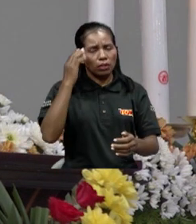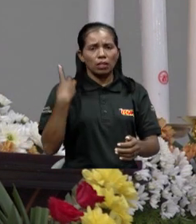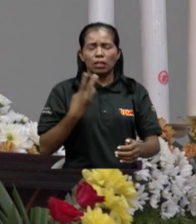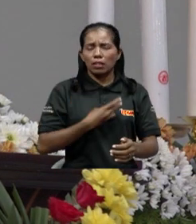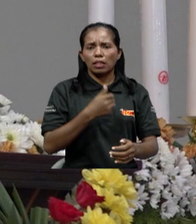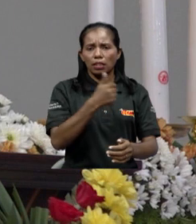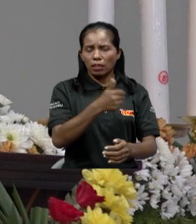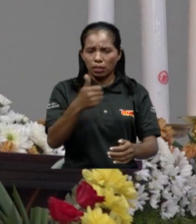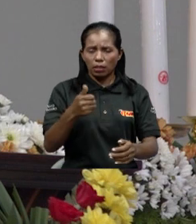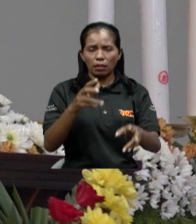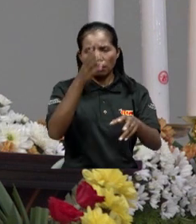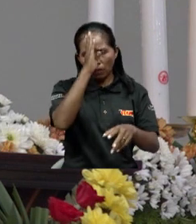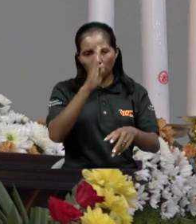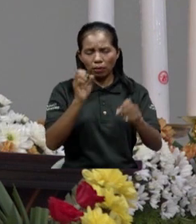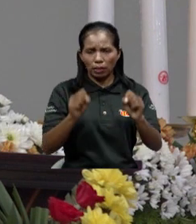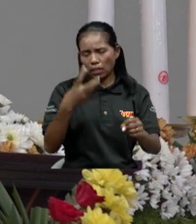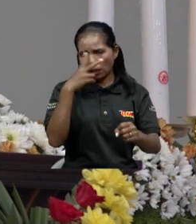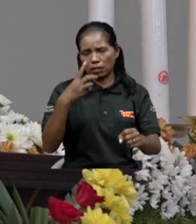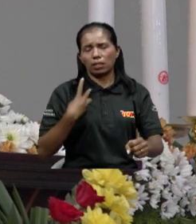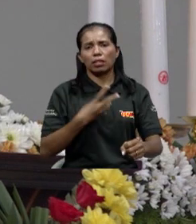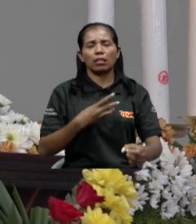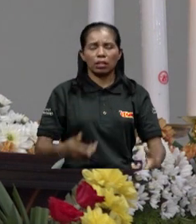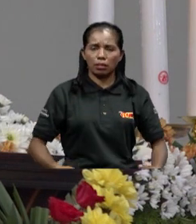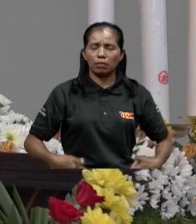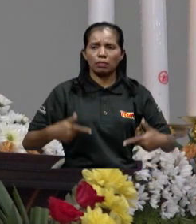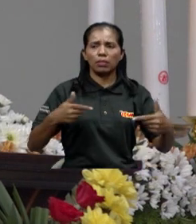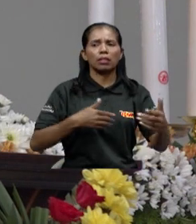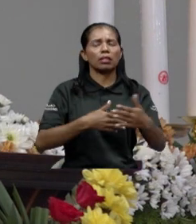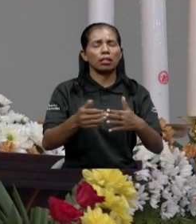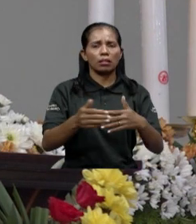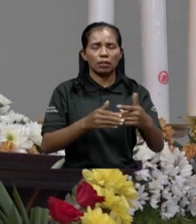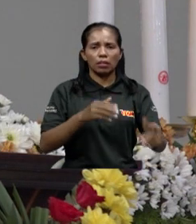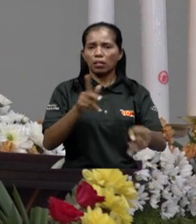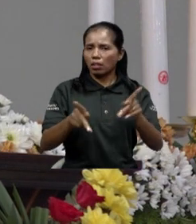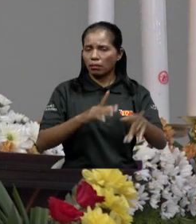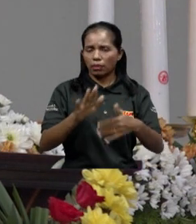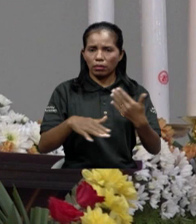rumbel hare ba itania moris. Dala bara e itania sociedade.